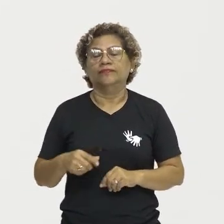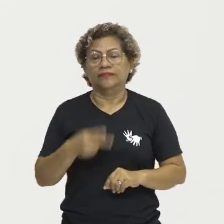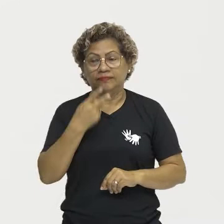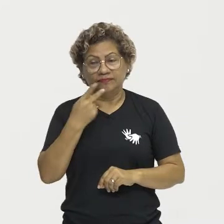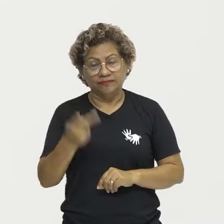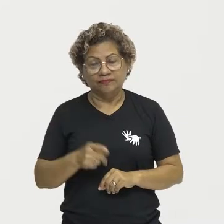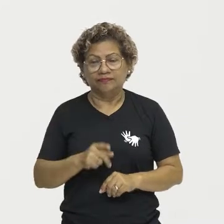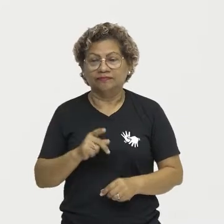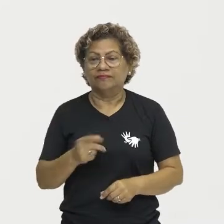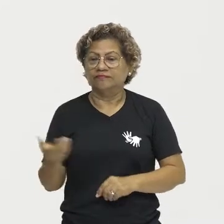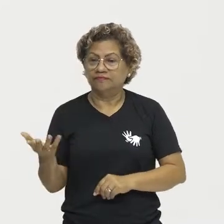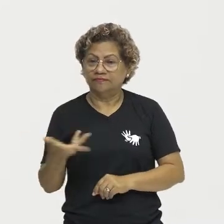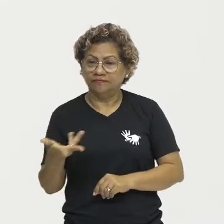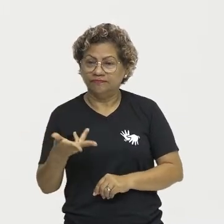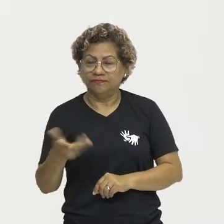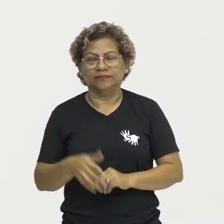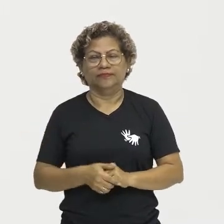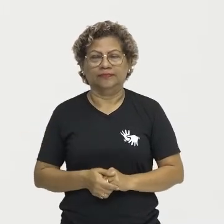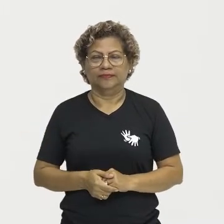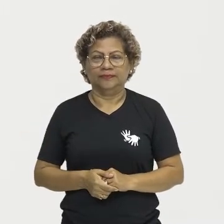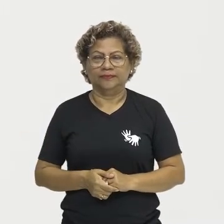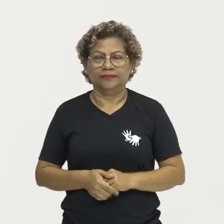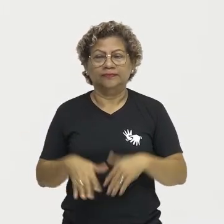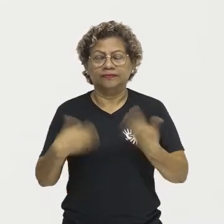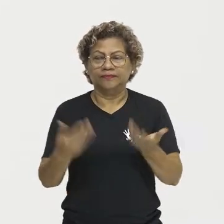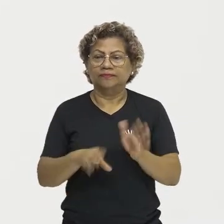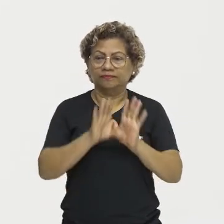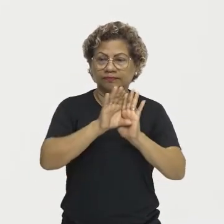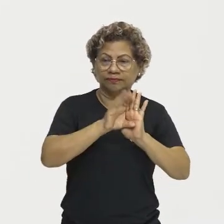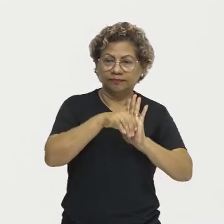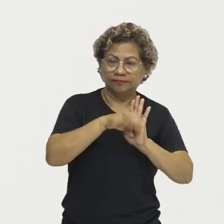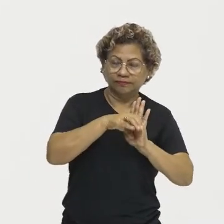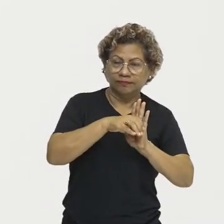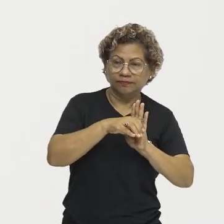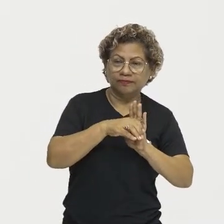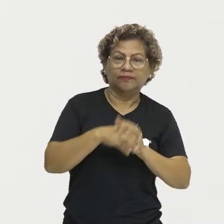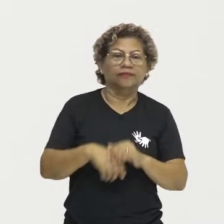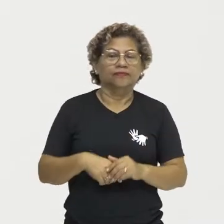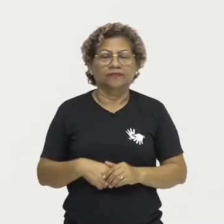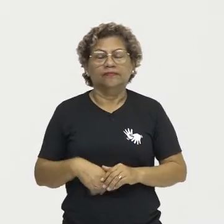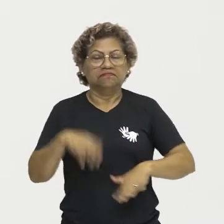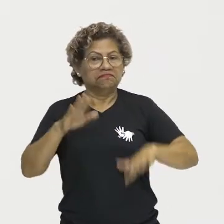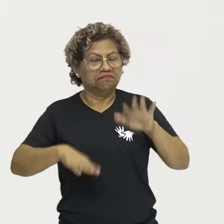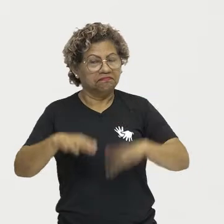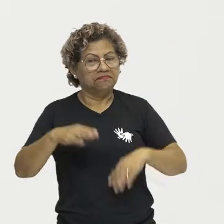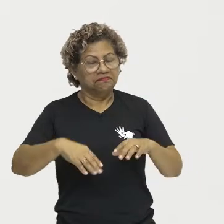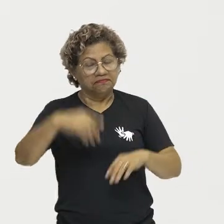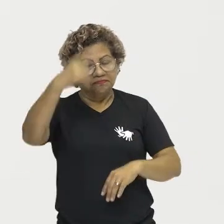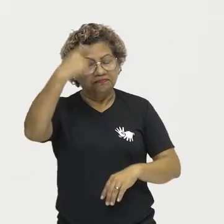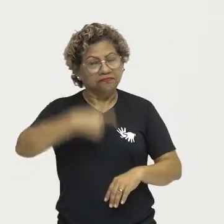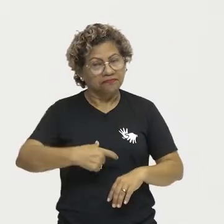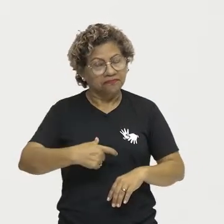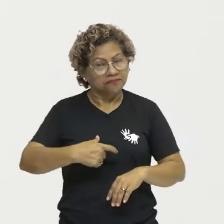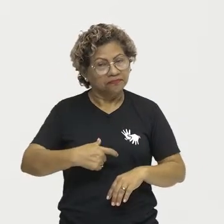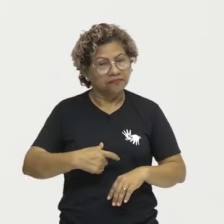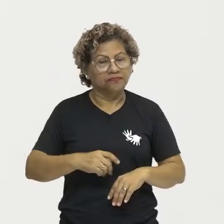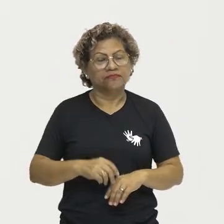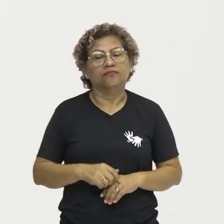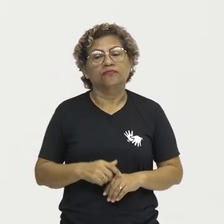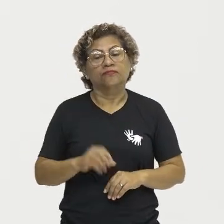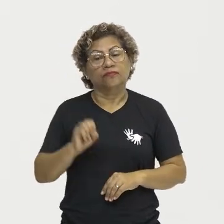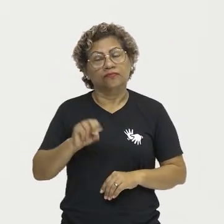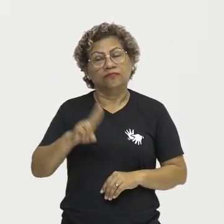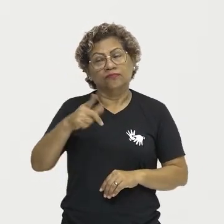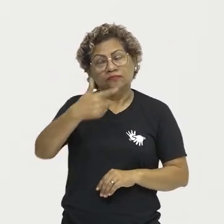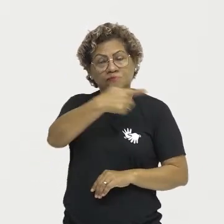Exemplos para você. O conceito de força é algo intuitivo. Mas para compreendê-lo, nós